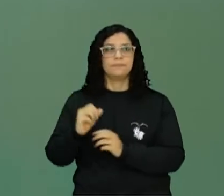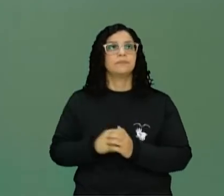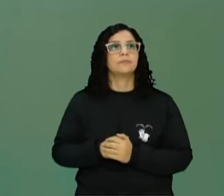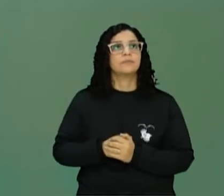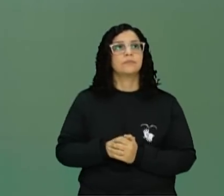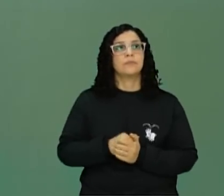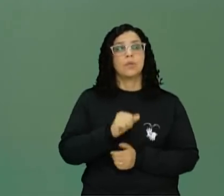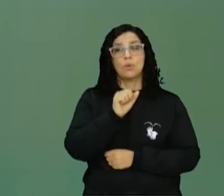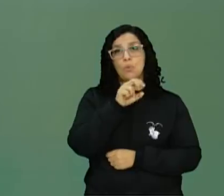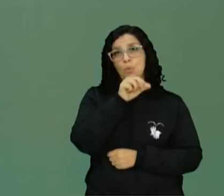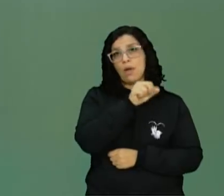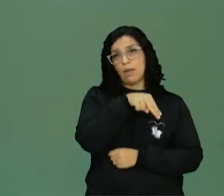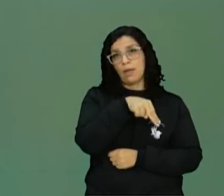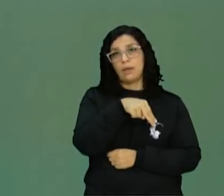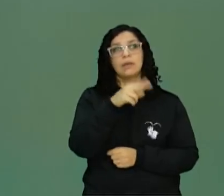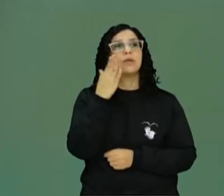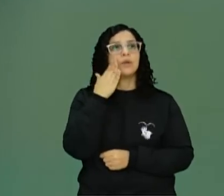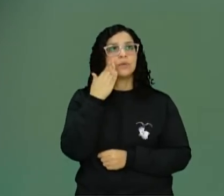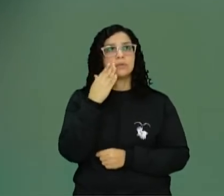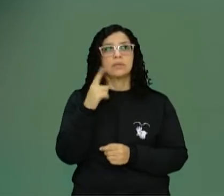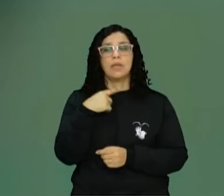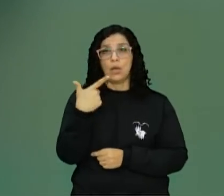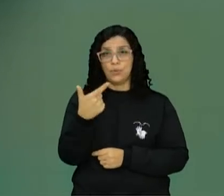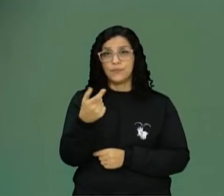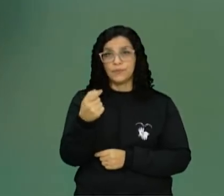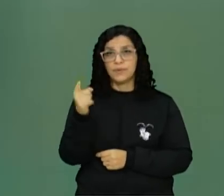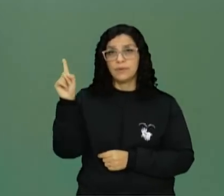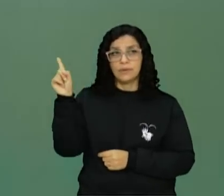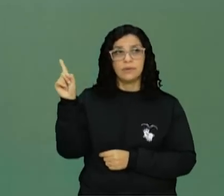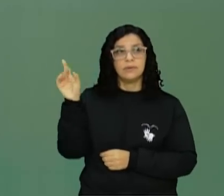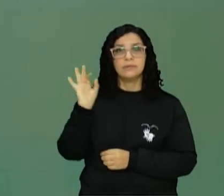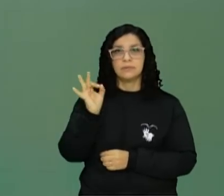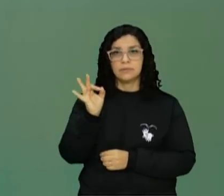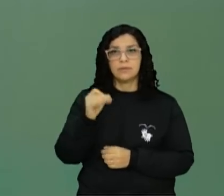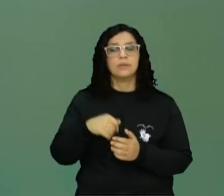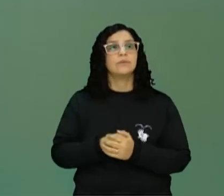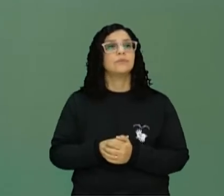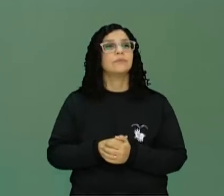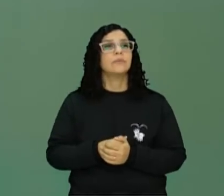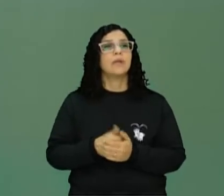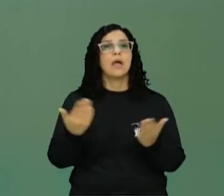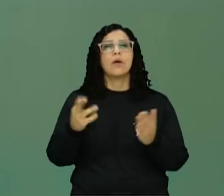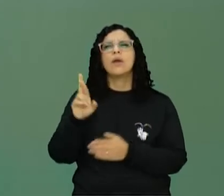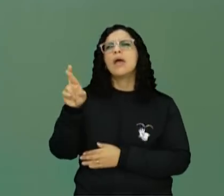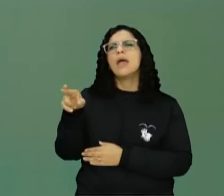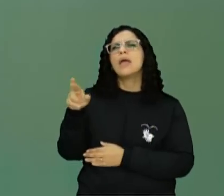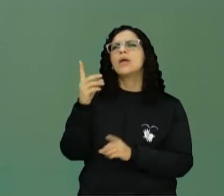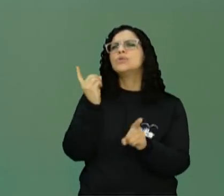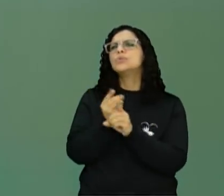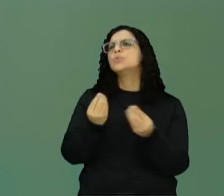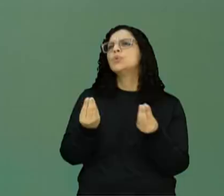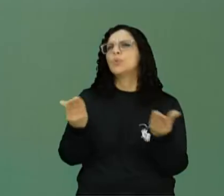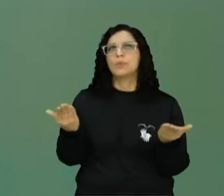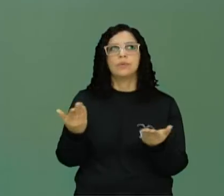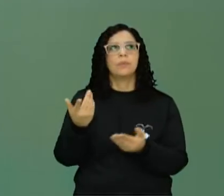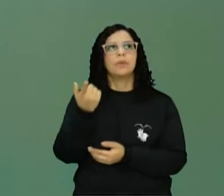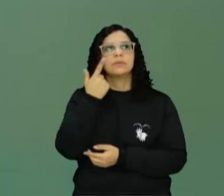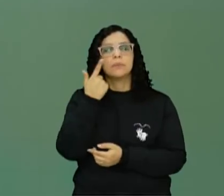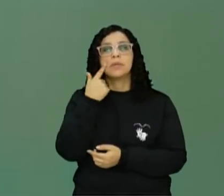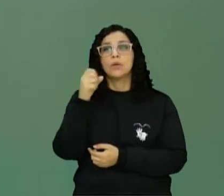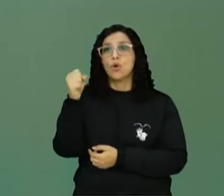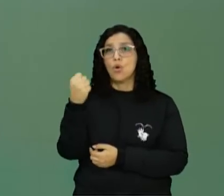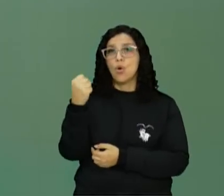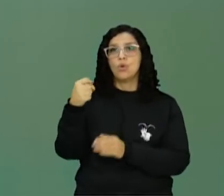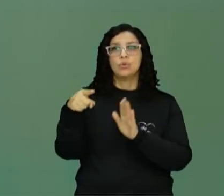O n, nesse caso, é 20, porque eu quero o 20º termo, certo? A razão, como que eu descubro a razão? Eu posso fazer o